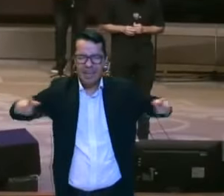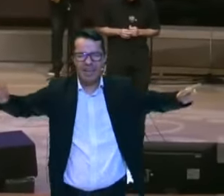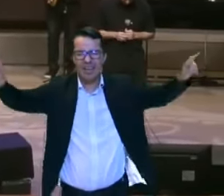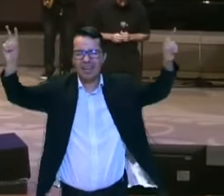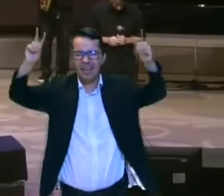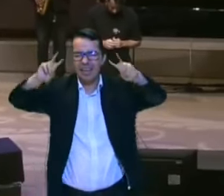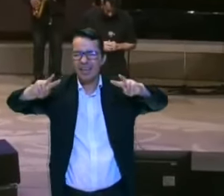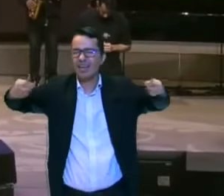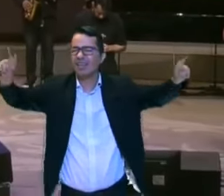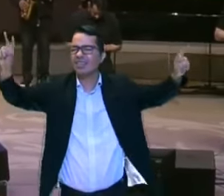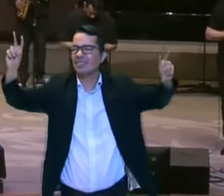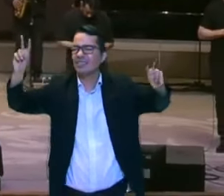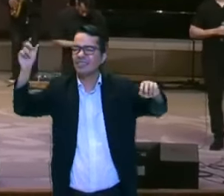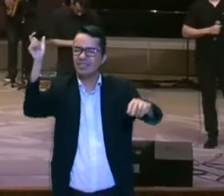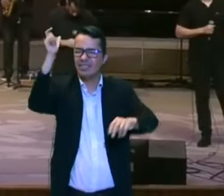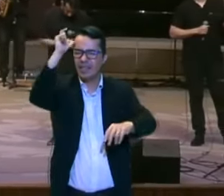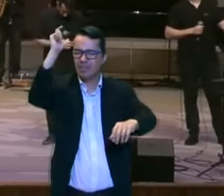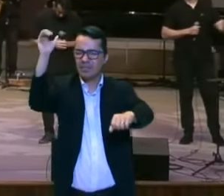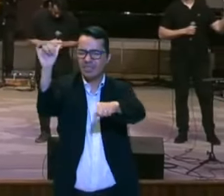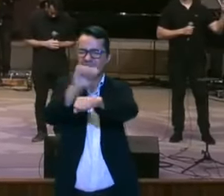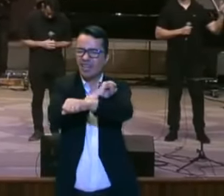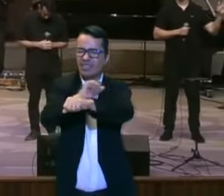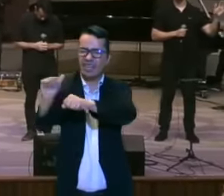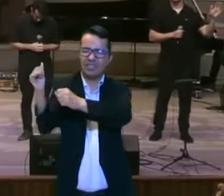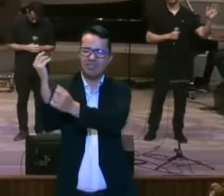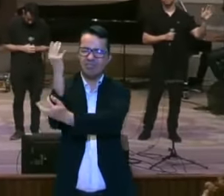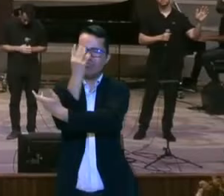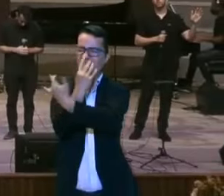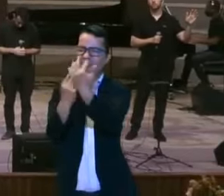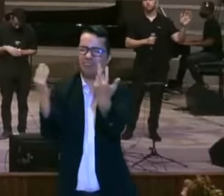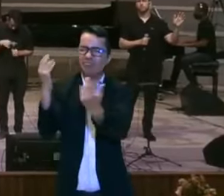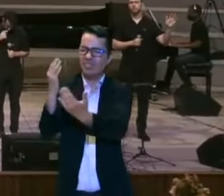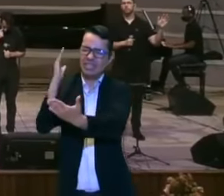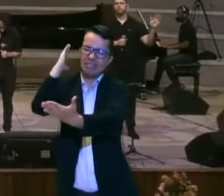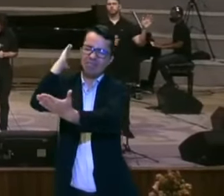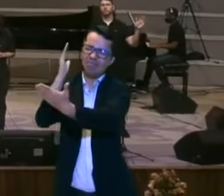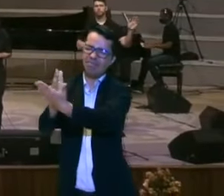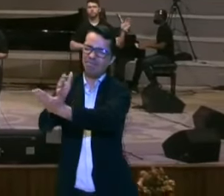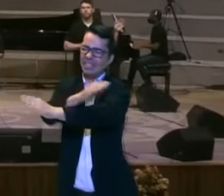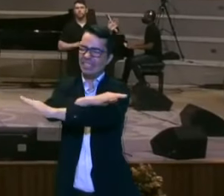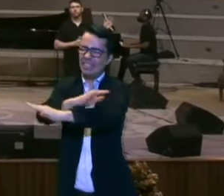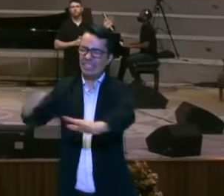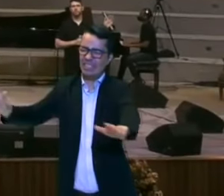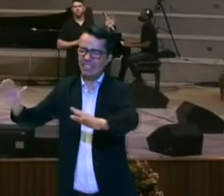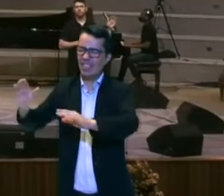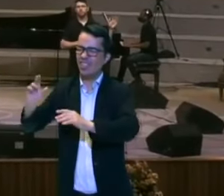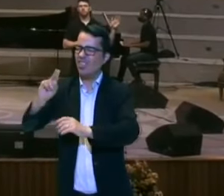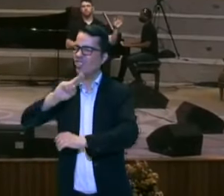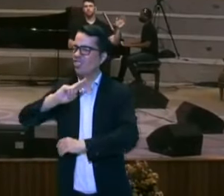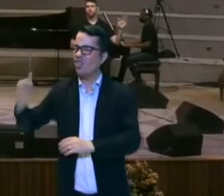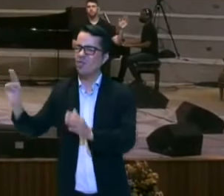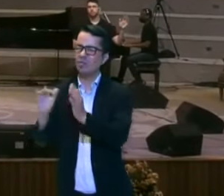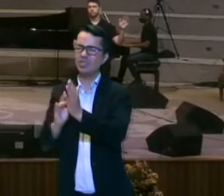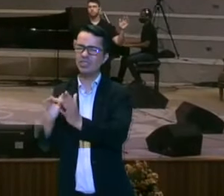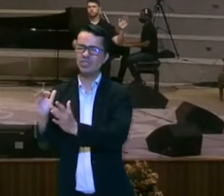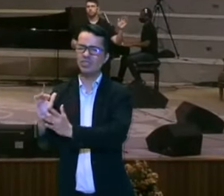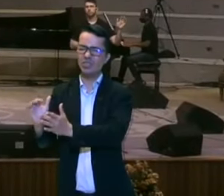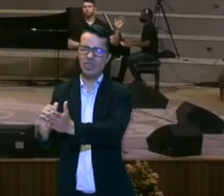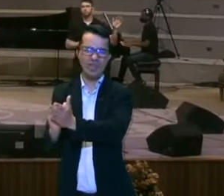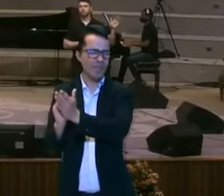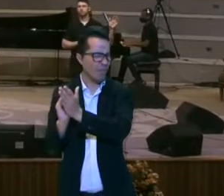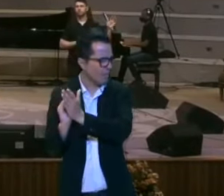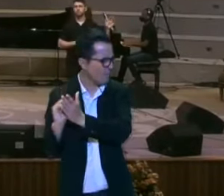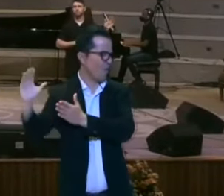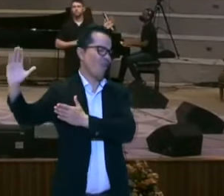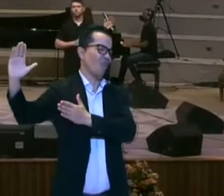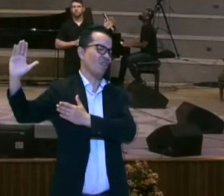os estratagemas, se posicionar e vencer, em nome de